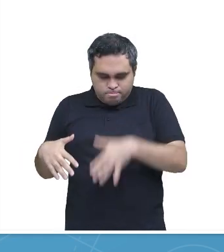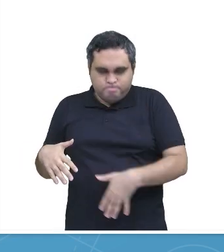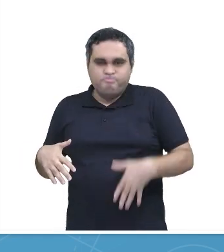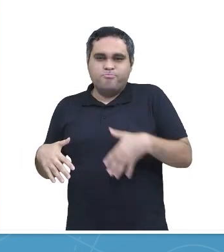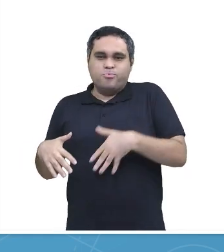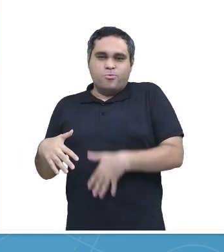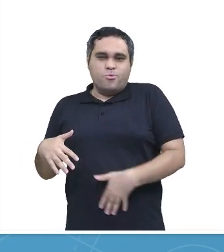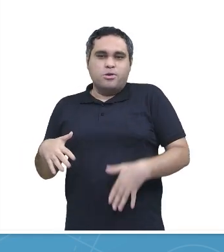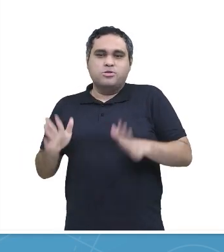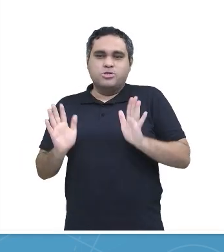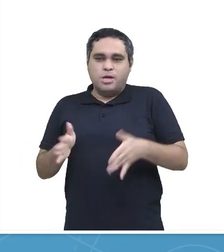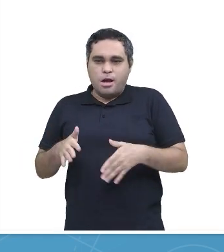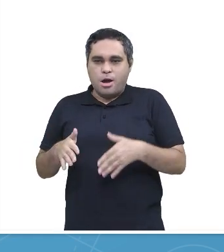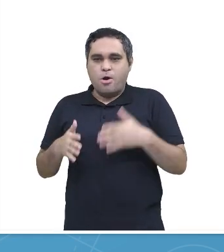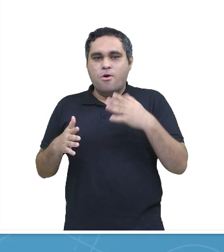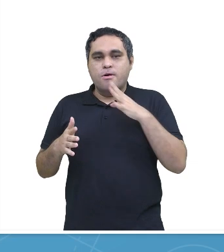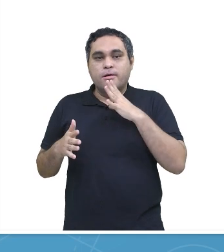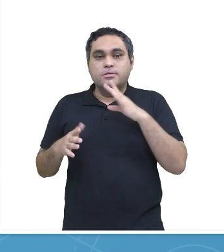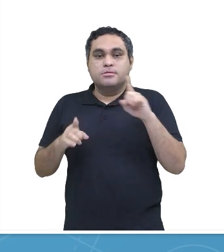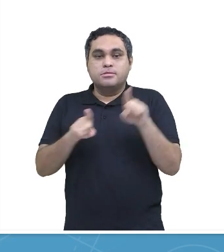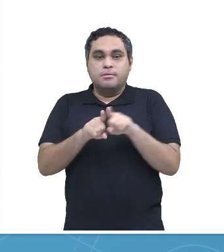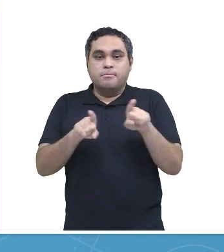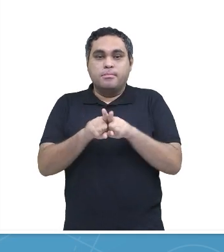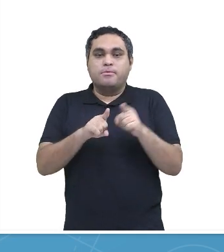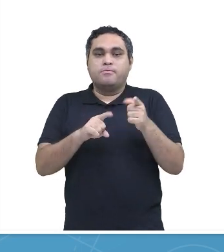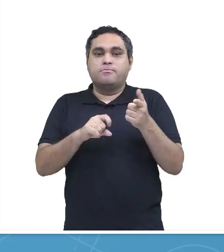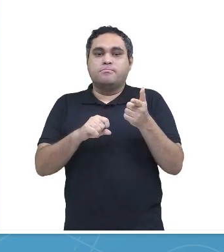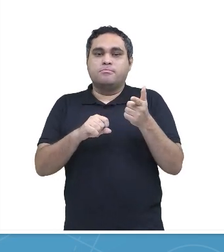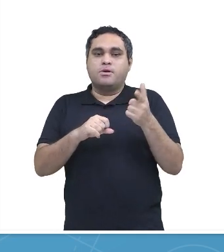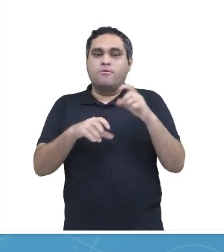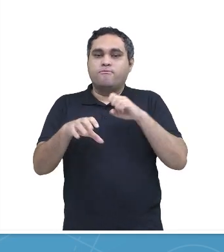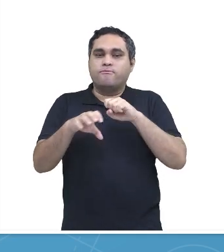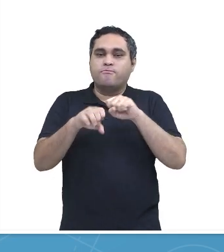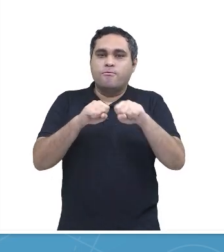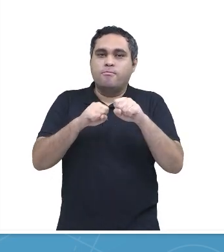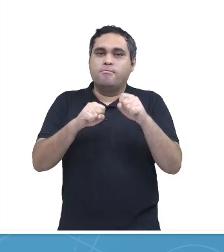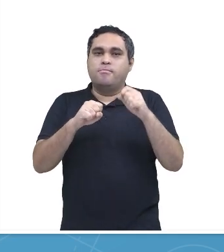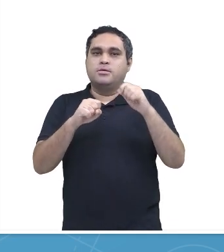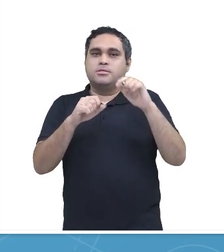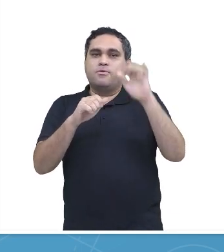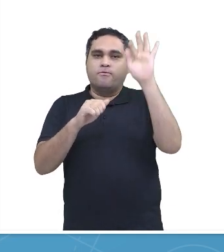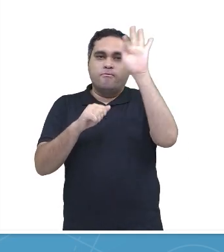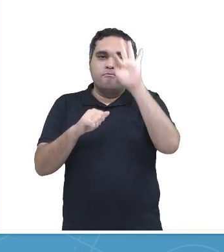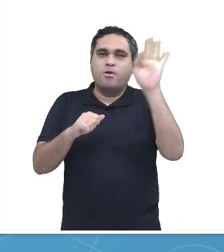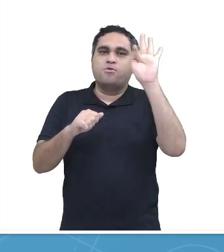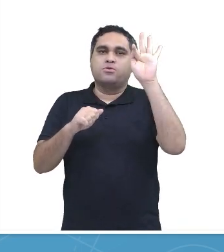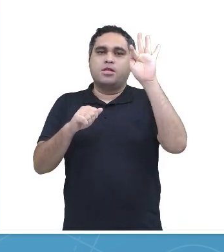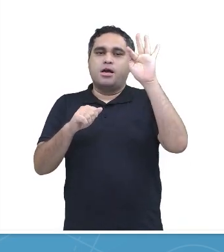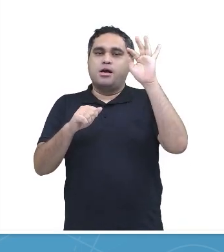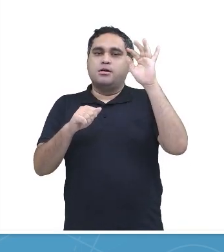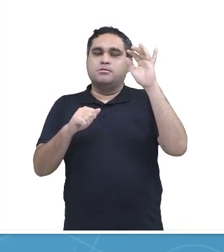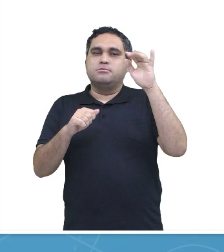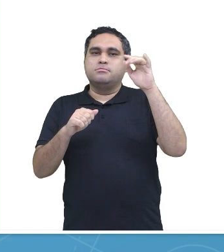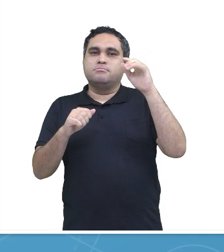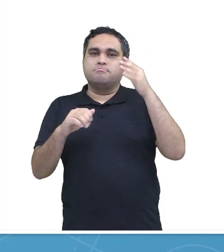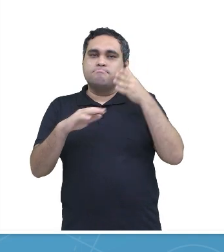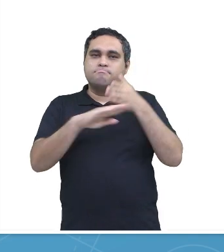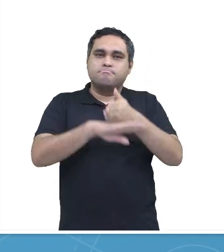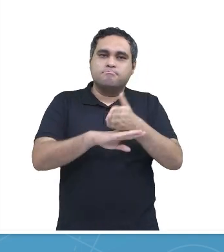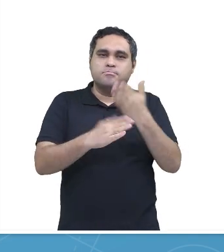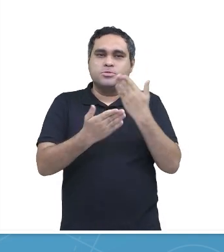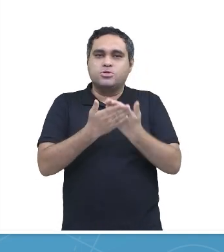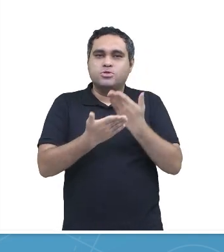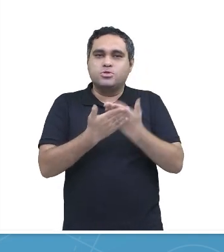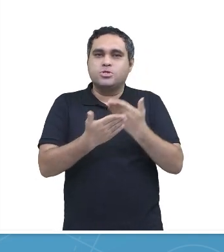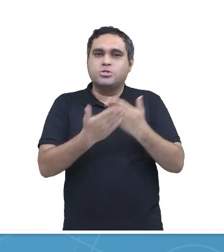então, muitos nessa etapa estão ingressando na faculdade, na universidade, para obter